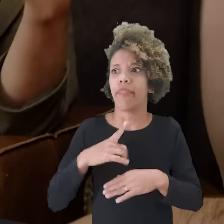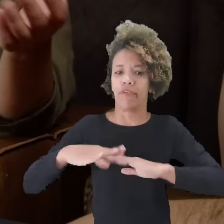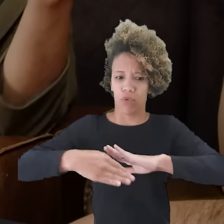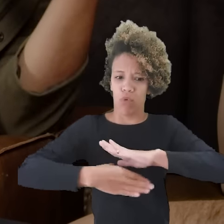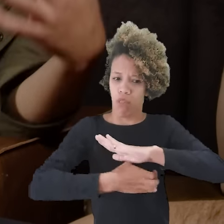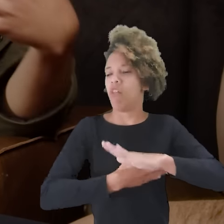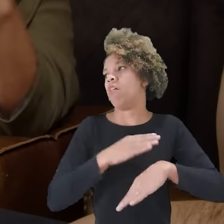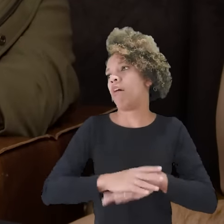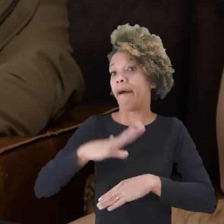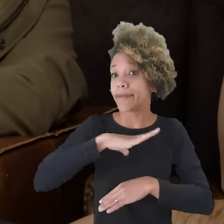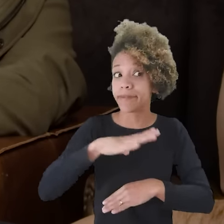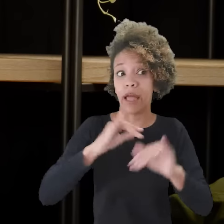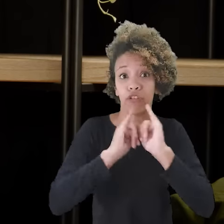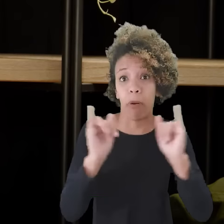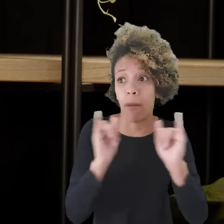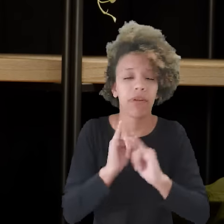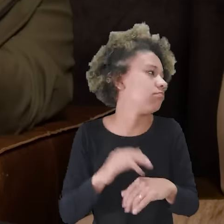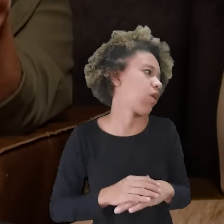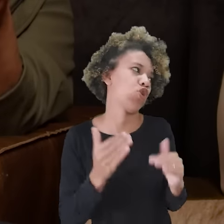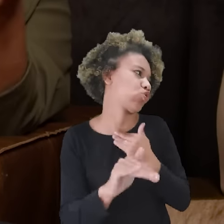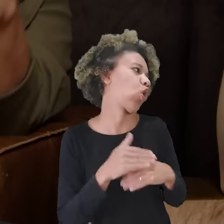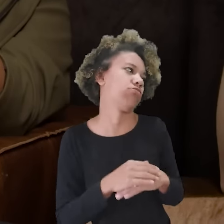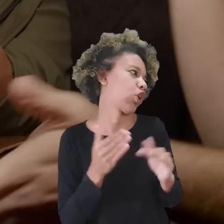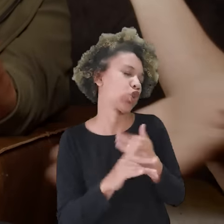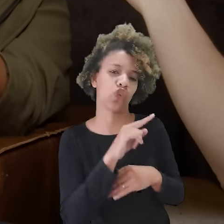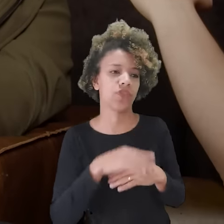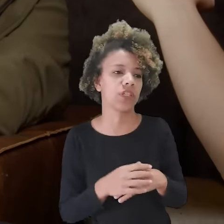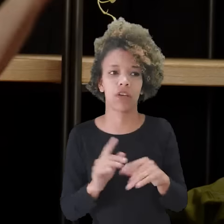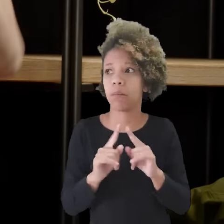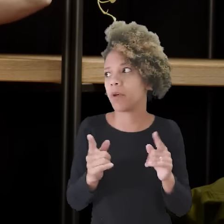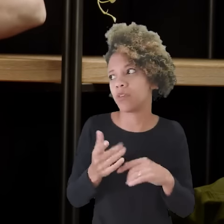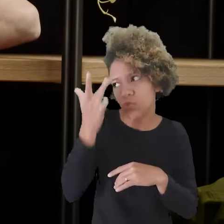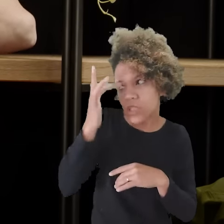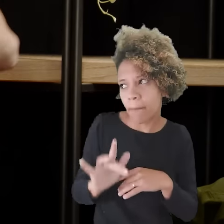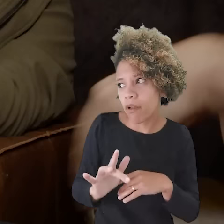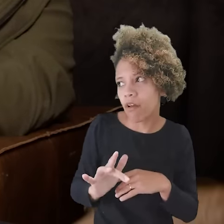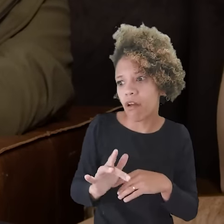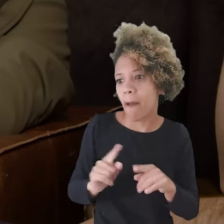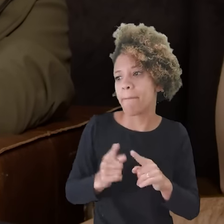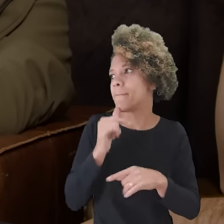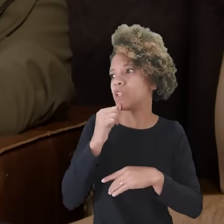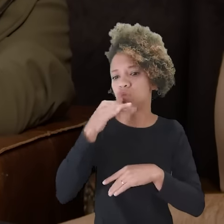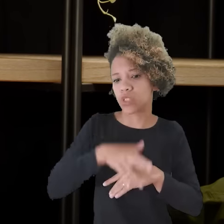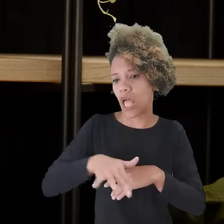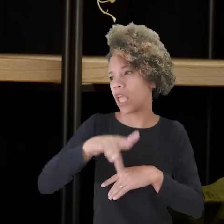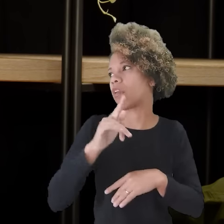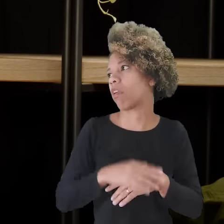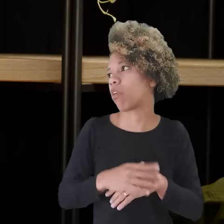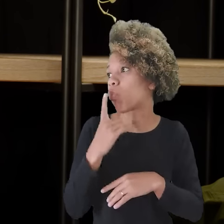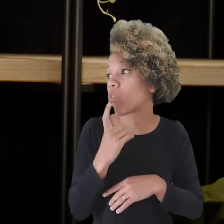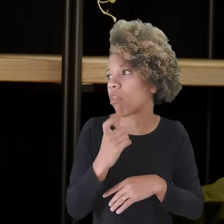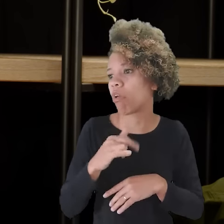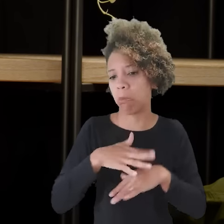não mas essa cidade falando sobre a pessoa que está pensando você acabou de acontecer eu acho que é o caso o sangue tava na água ainda Maurício Ah mas